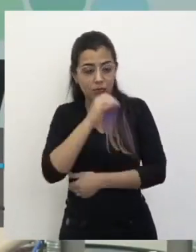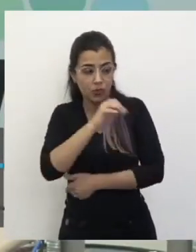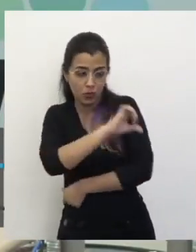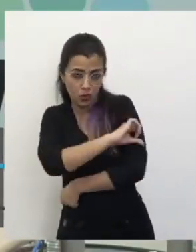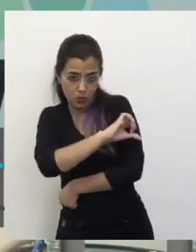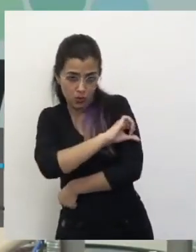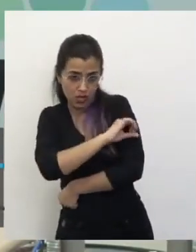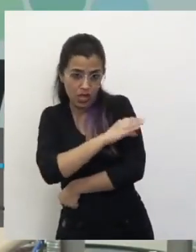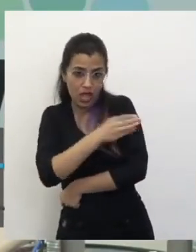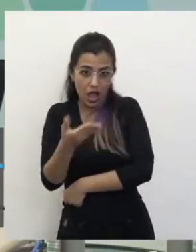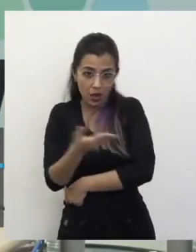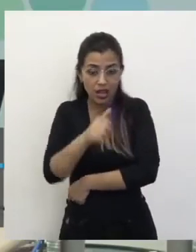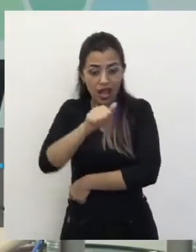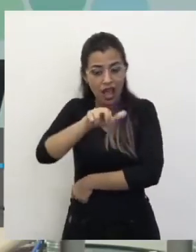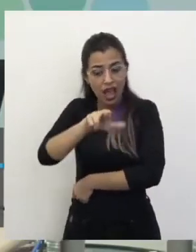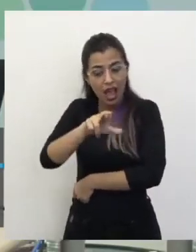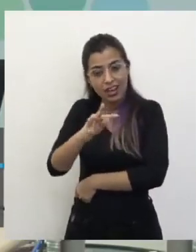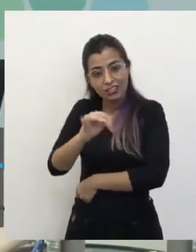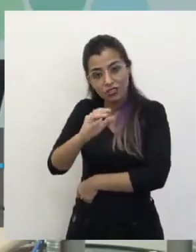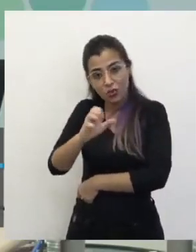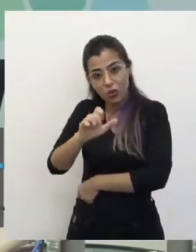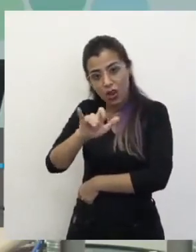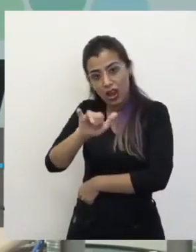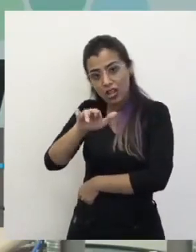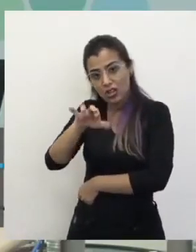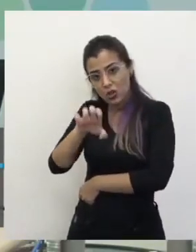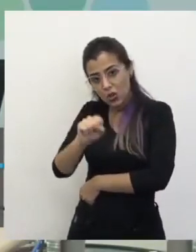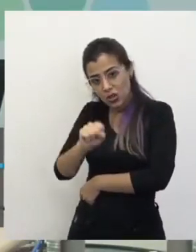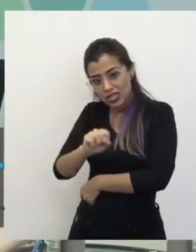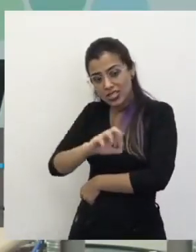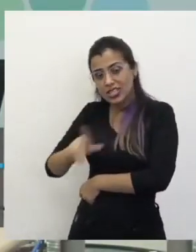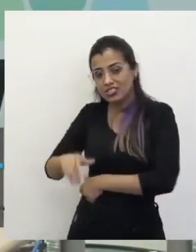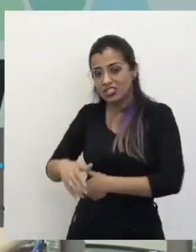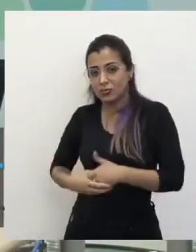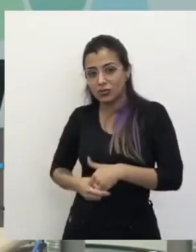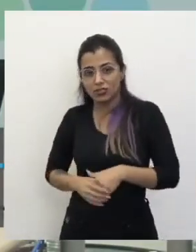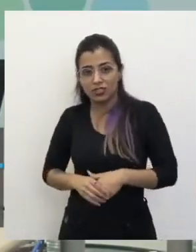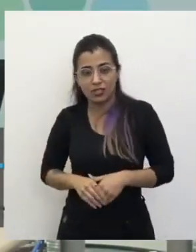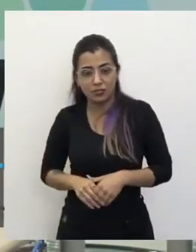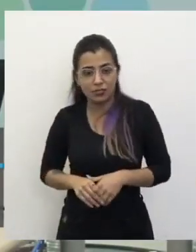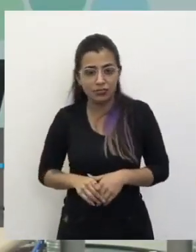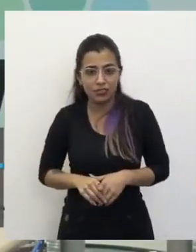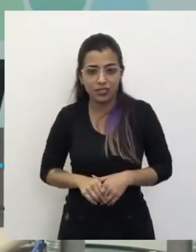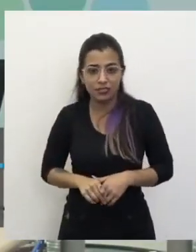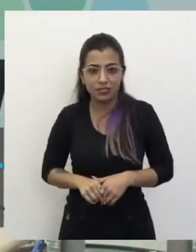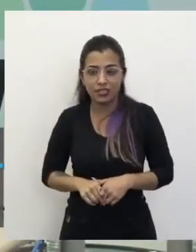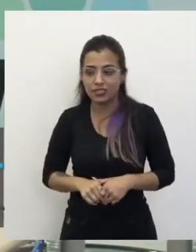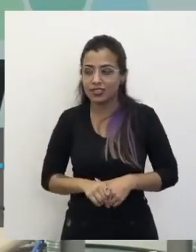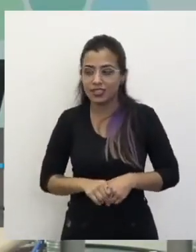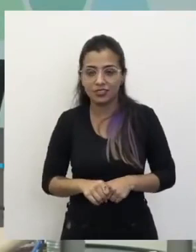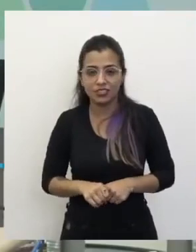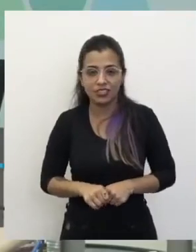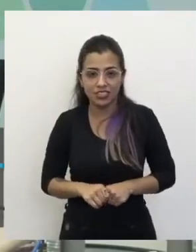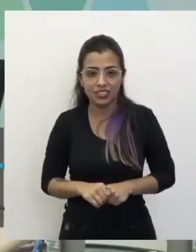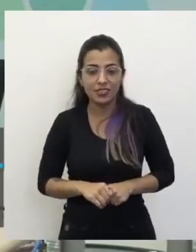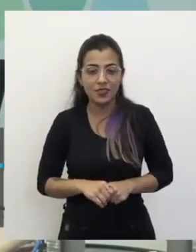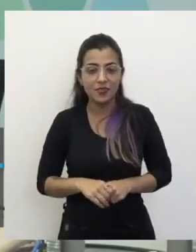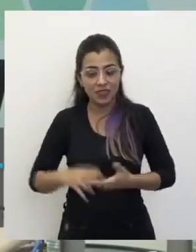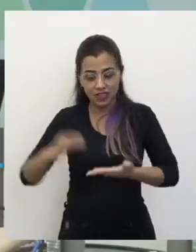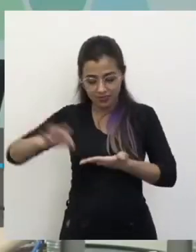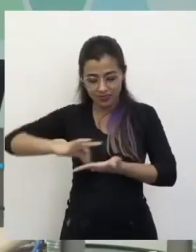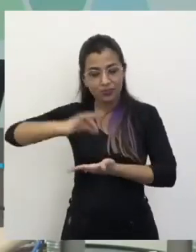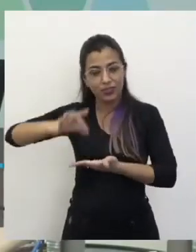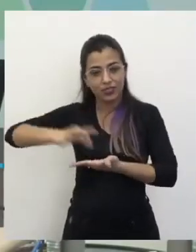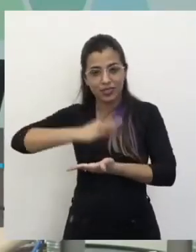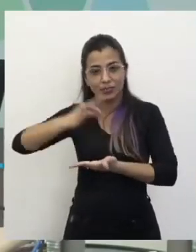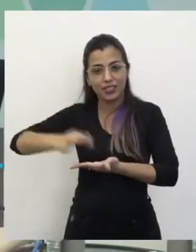dos articuladores, não é só para a gente costurar o texto por costurar, mas é para pensar no sentido que ele vai dar.